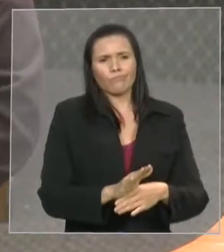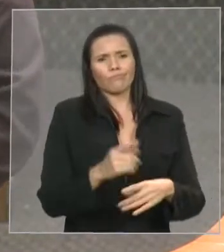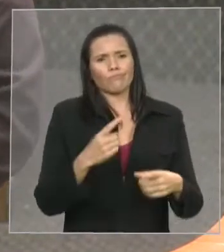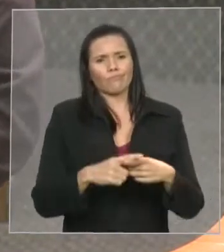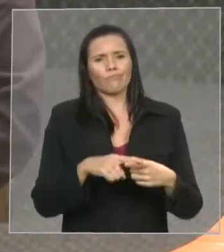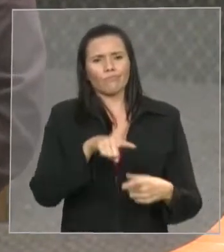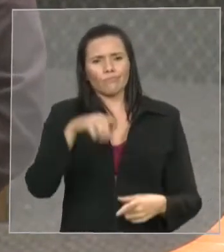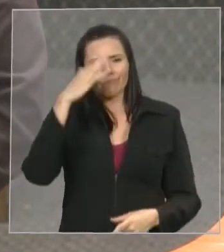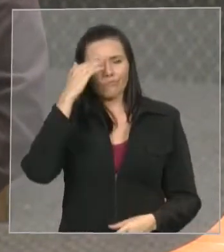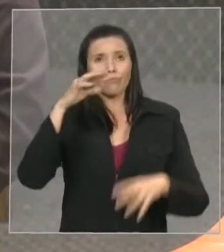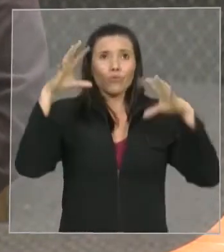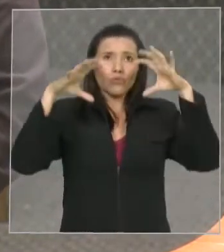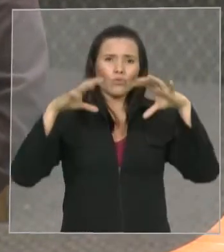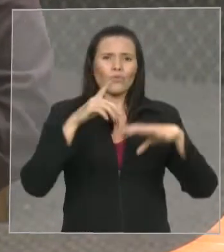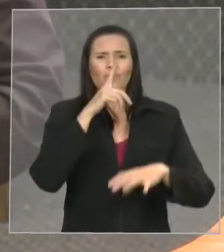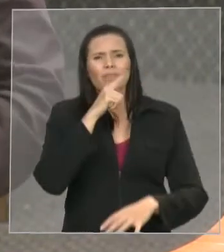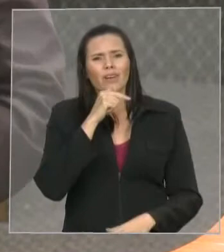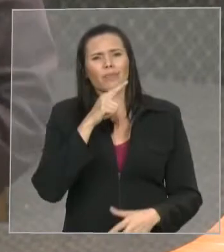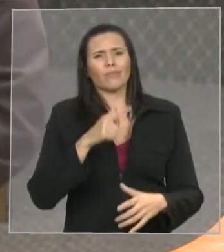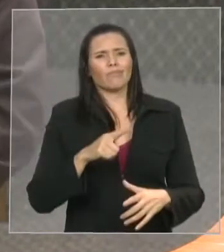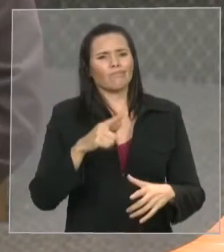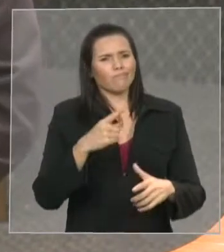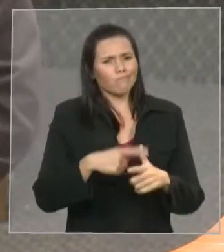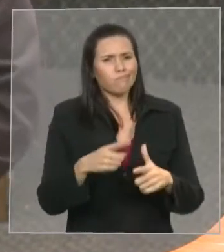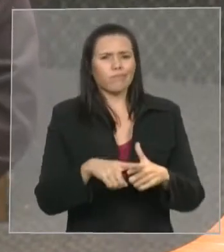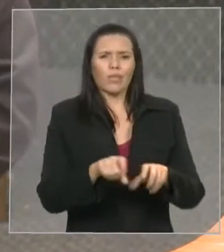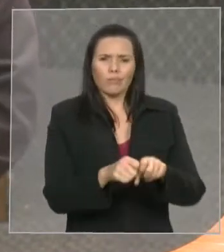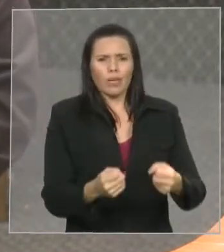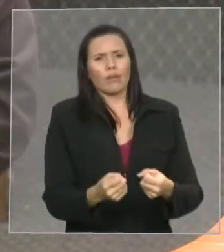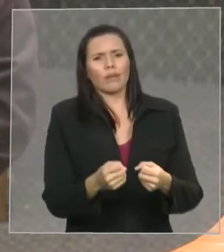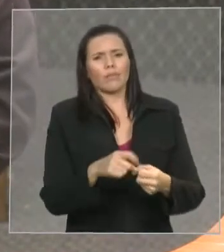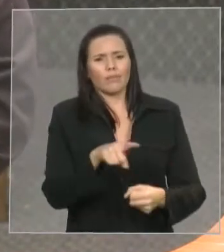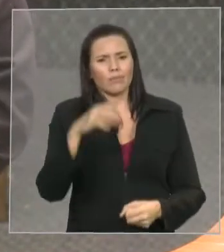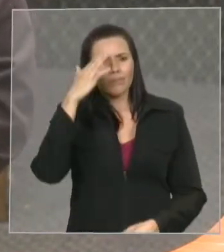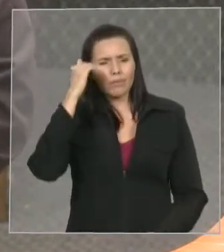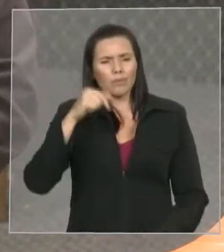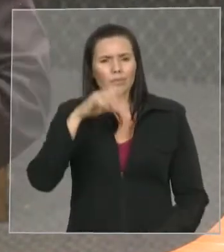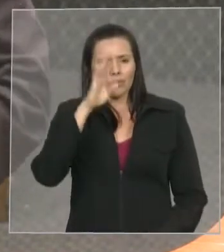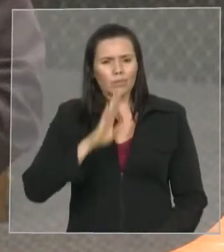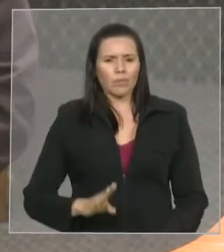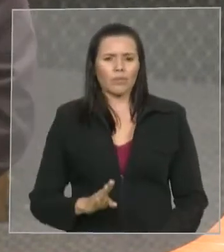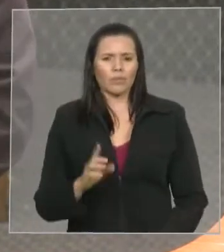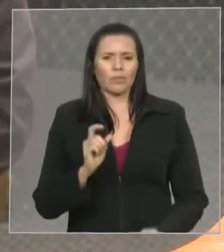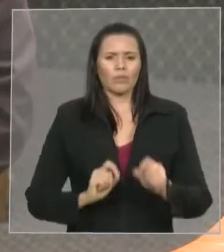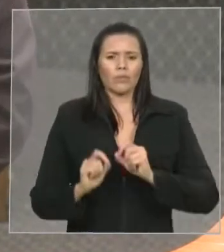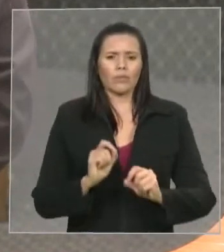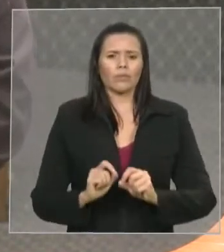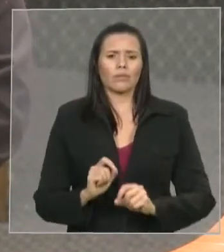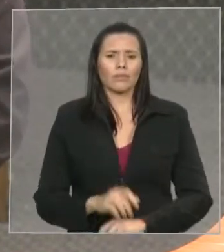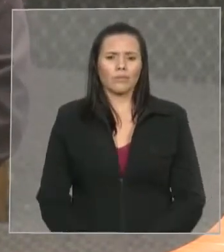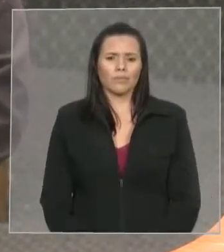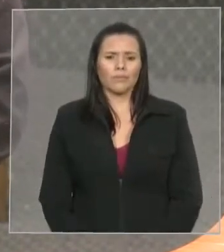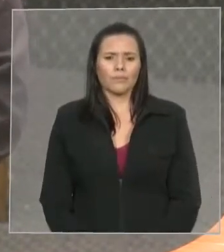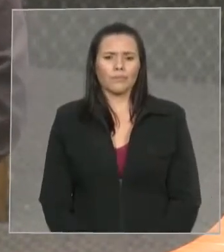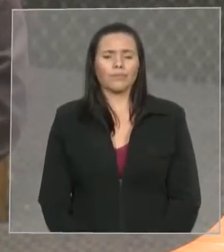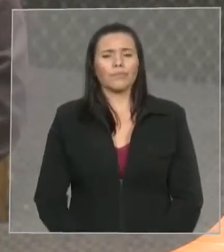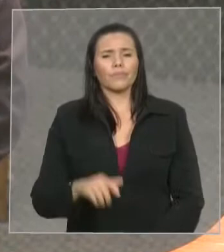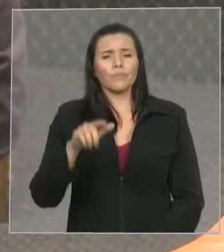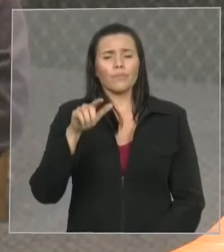Nós sabemos que em todo o Brasil está acontecendo um fenômeno que é a La Niña, que realmente são as